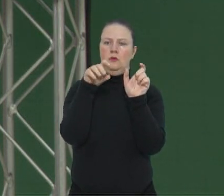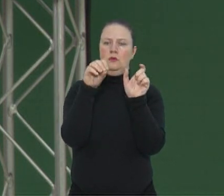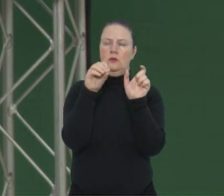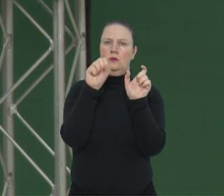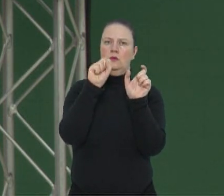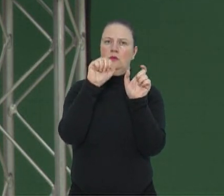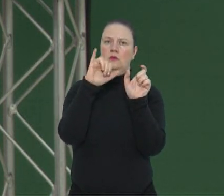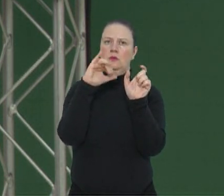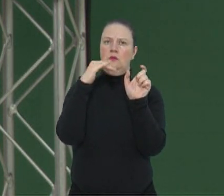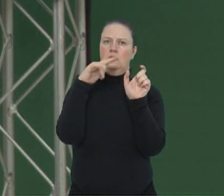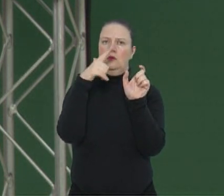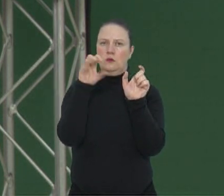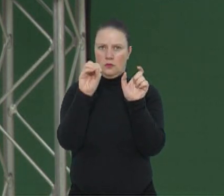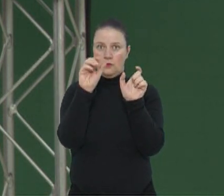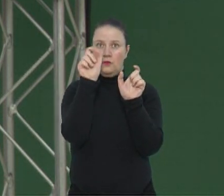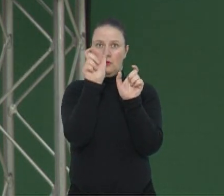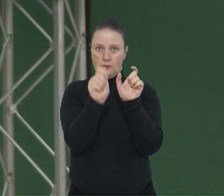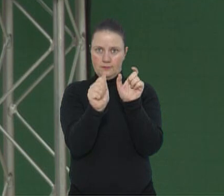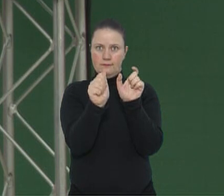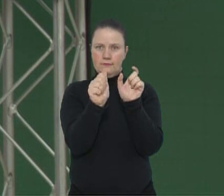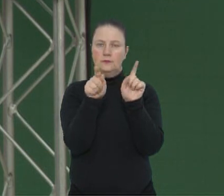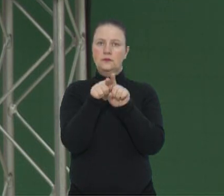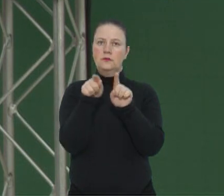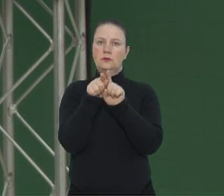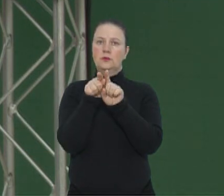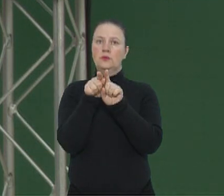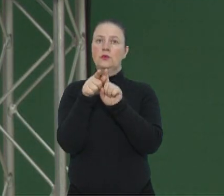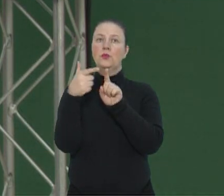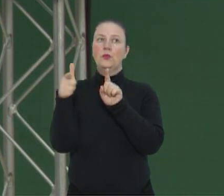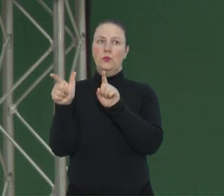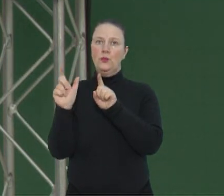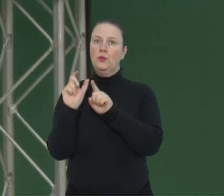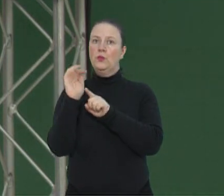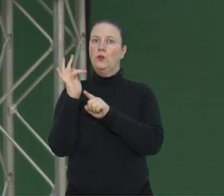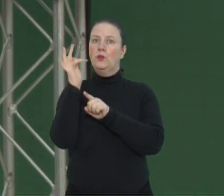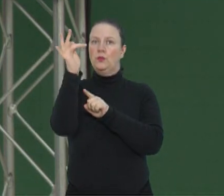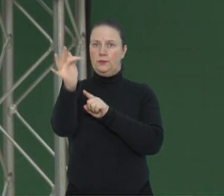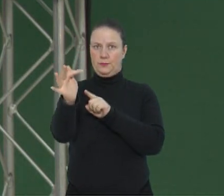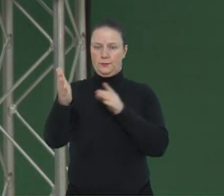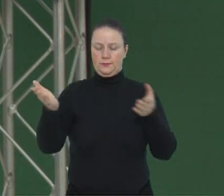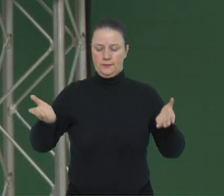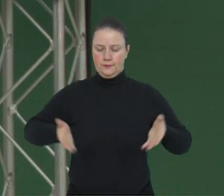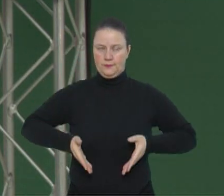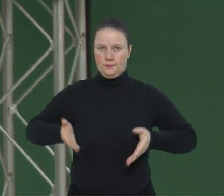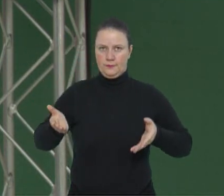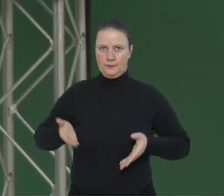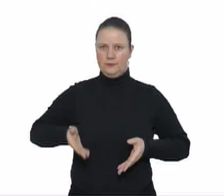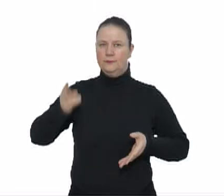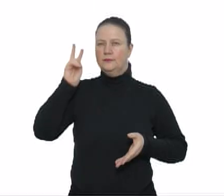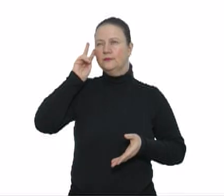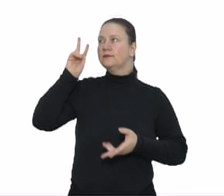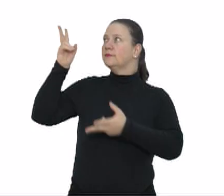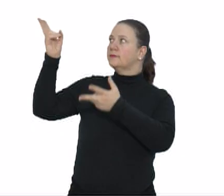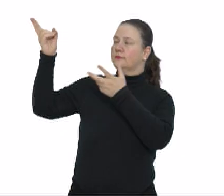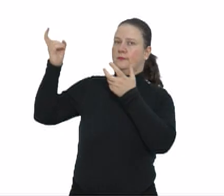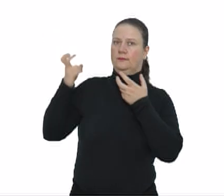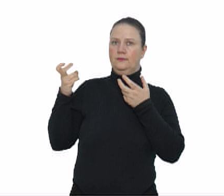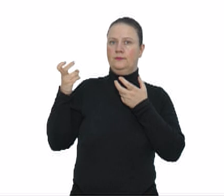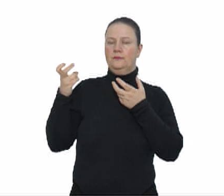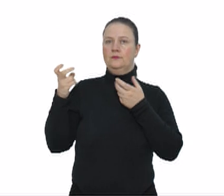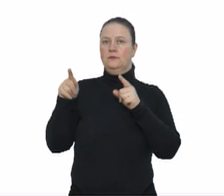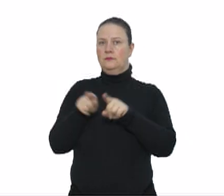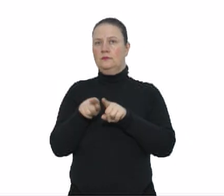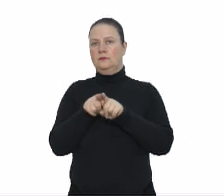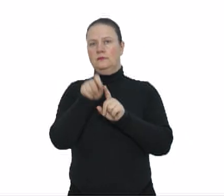infinitivo, justamente para fazer aí menção a um futuro, né? Hoje vamos entrar um pouco no mundo